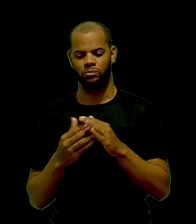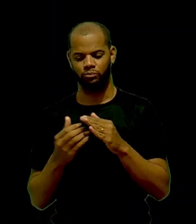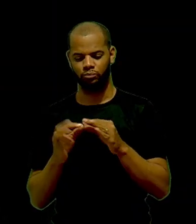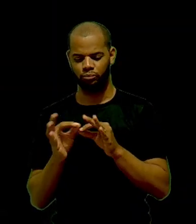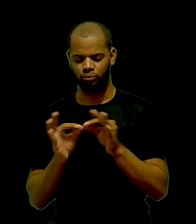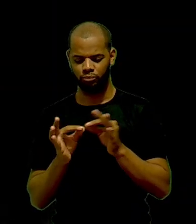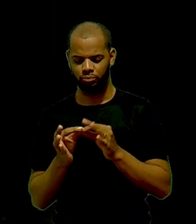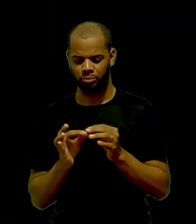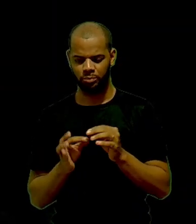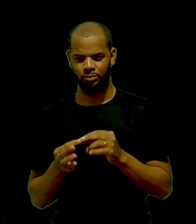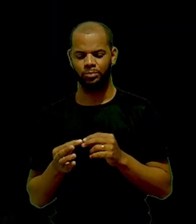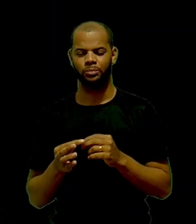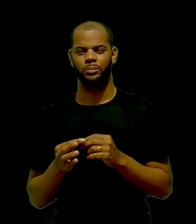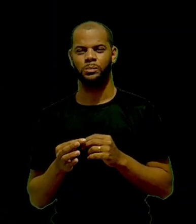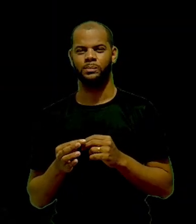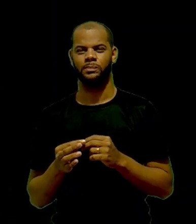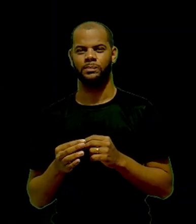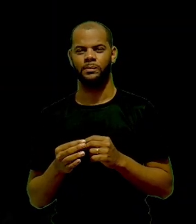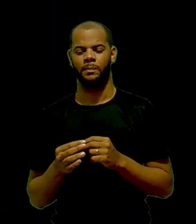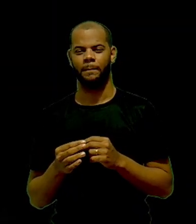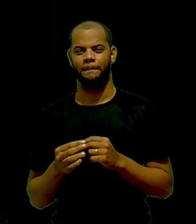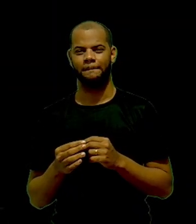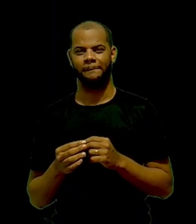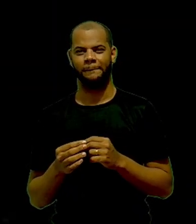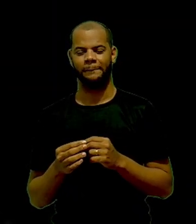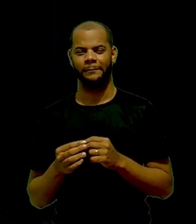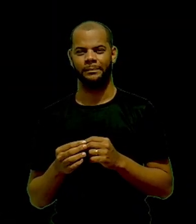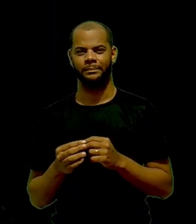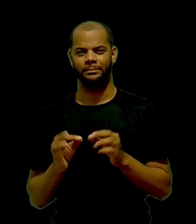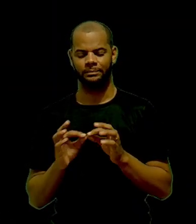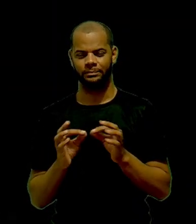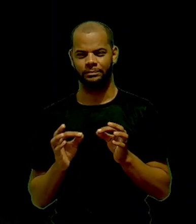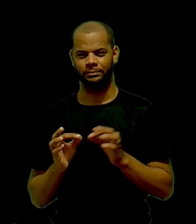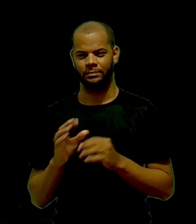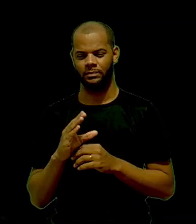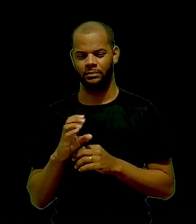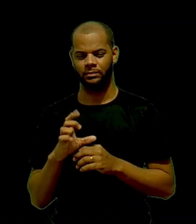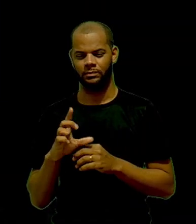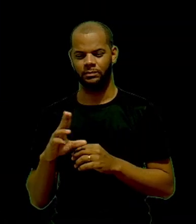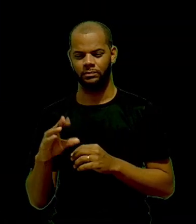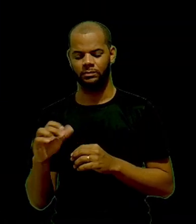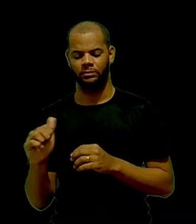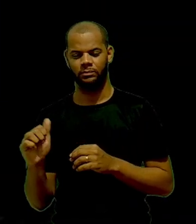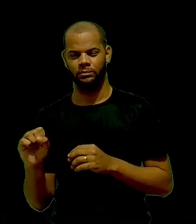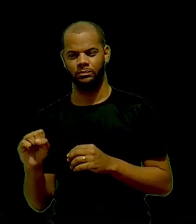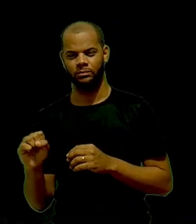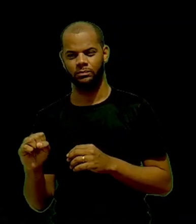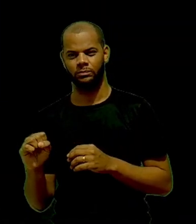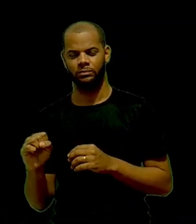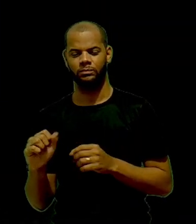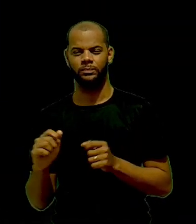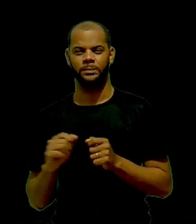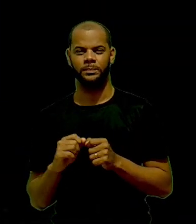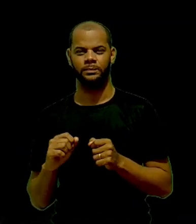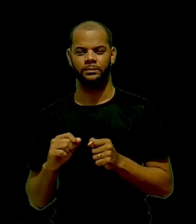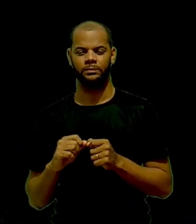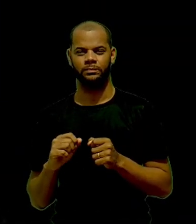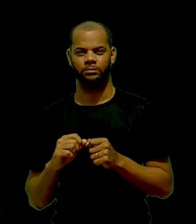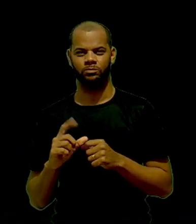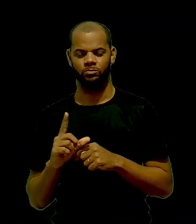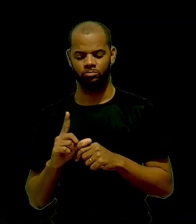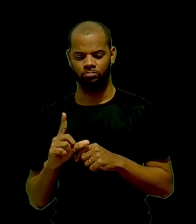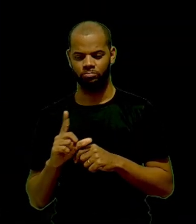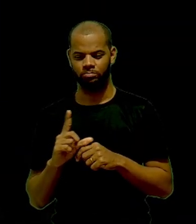desmontadas, a gente tem esses packs de células e a gente faz em